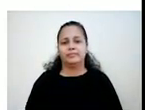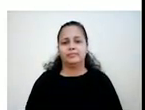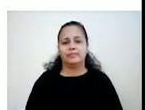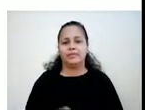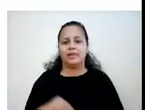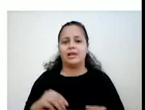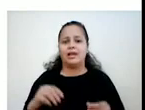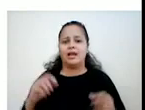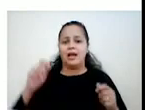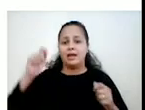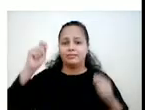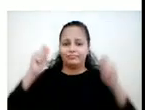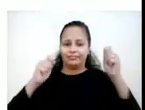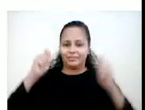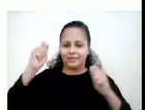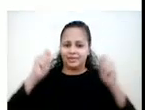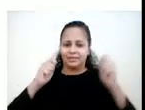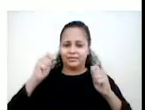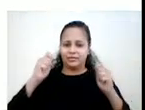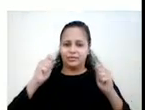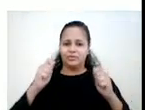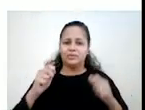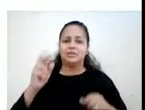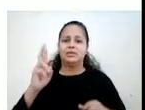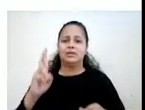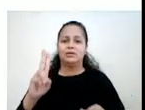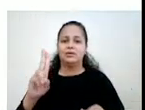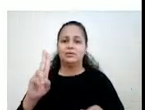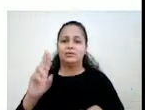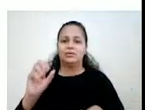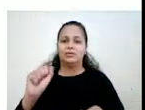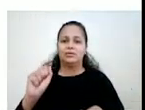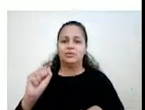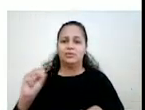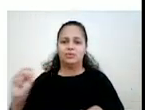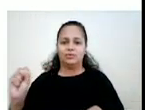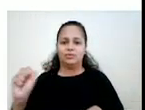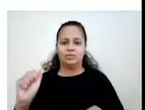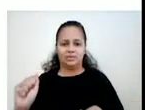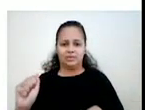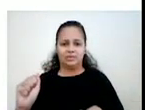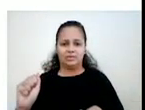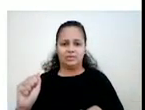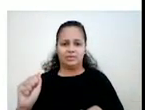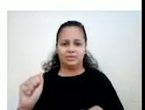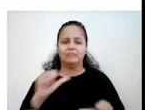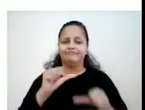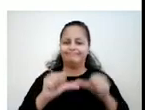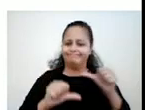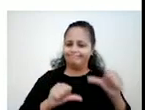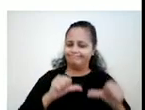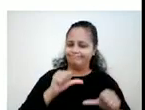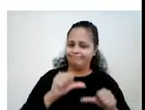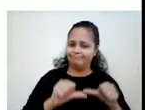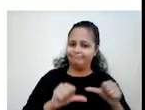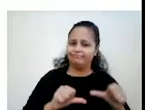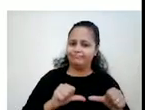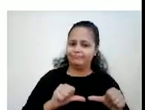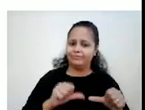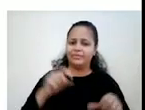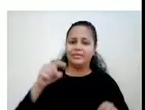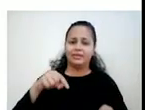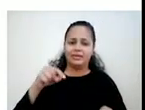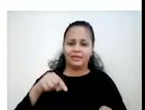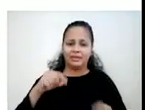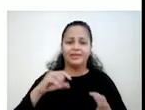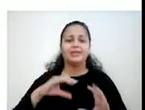Russa tornou-se um fantasma, aterrorizava as elites burguesas e agrárias de todo o mundo capitalista. E